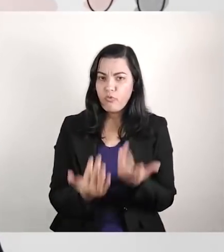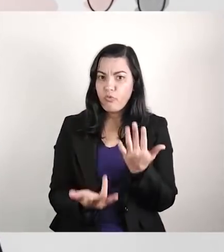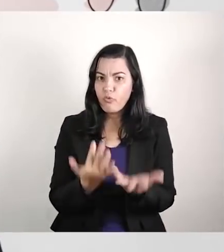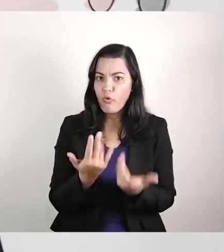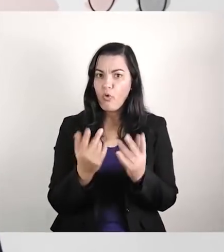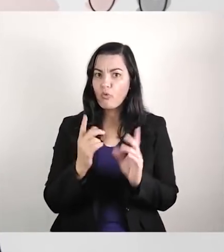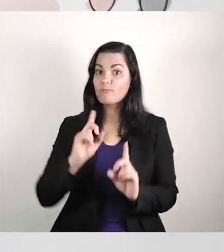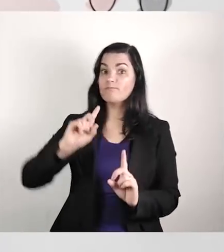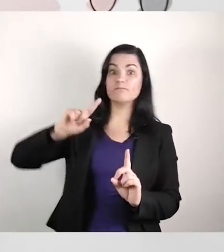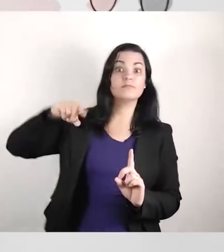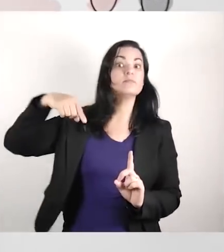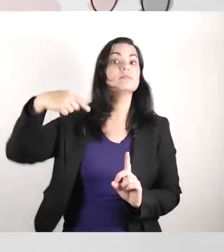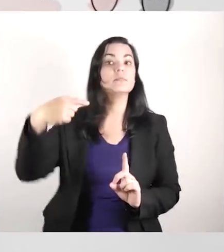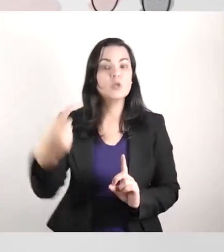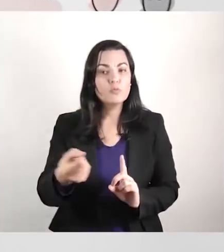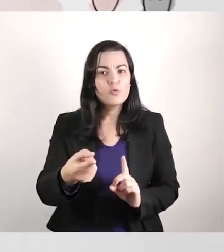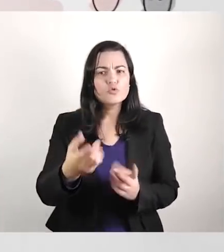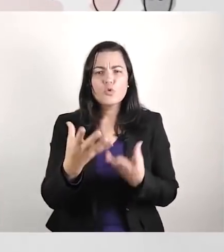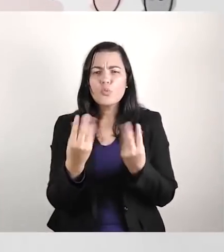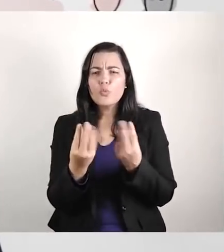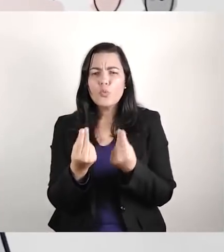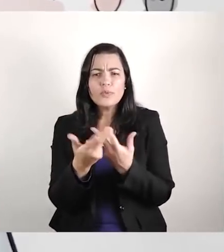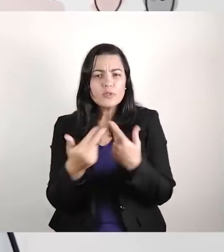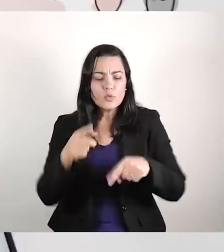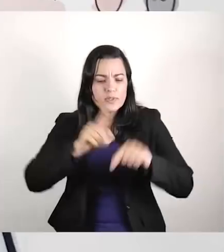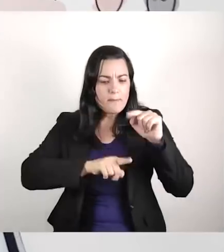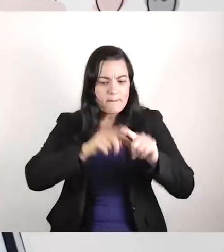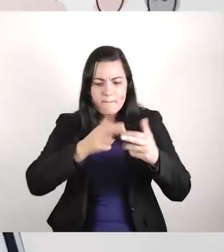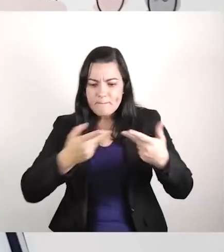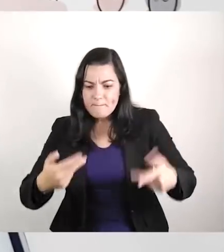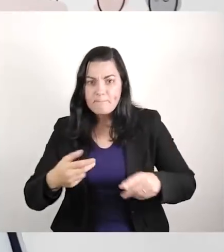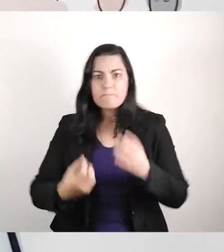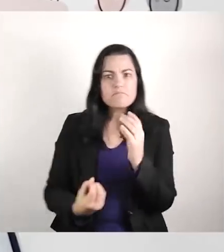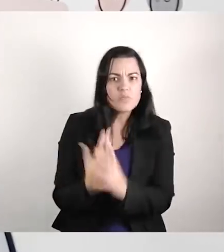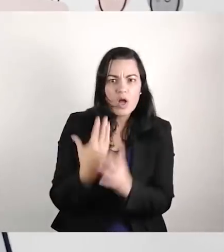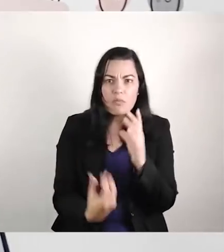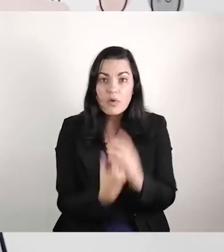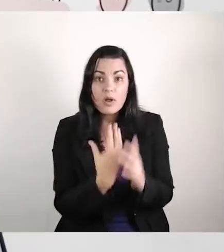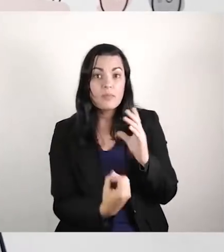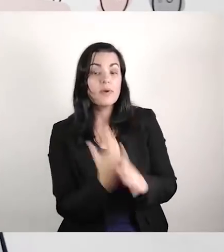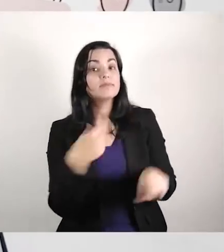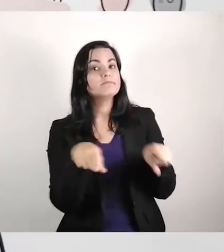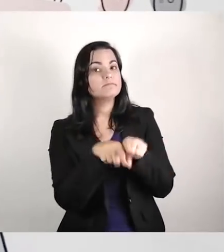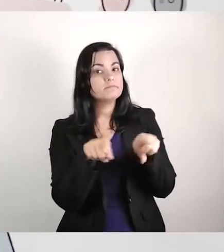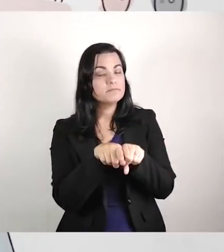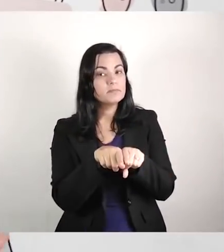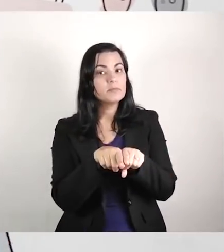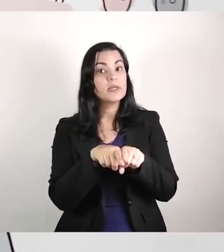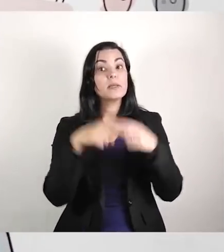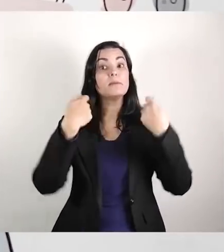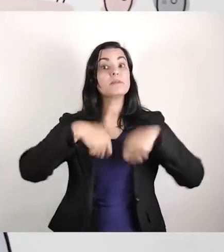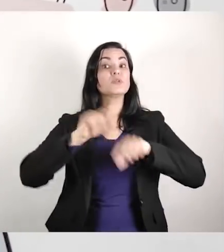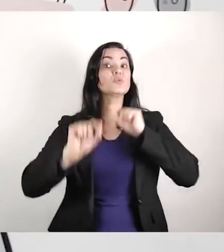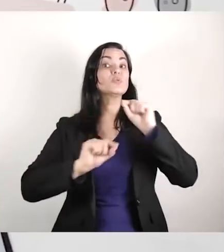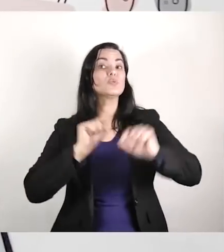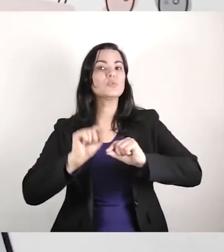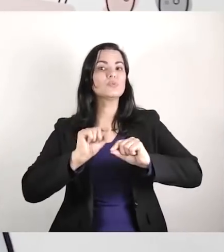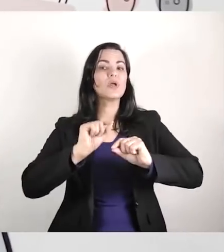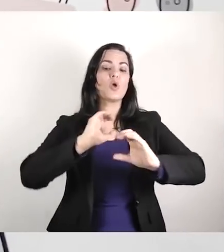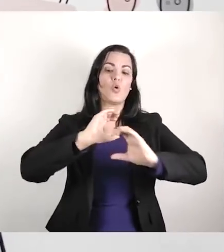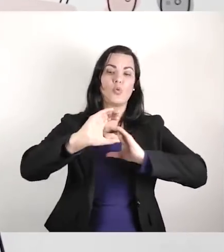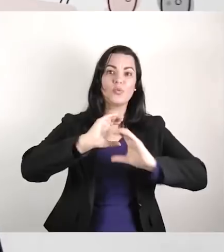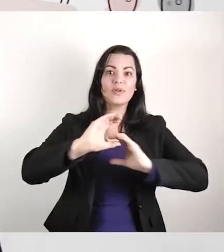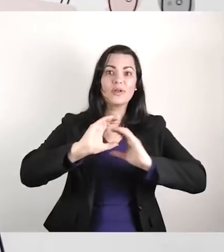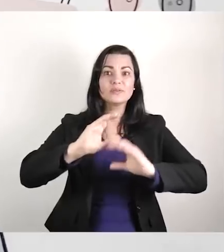muitas ferramentas foram criadas e a necessidade de comunicar-se ampliou-se